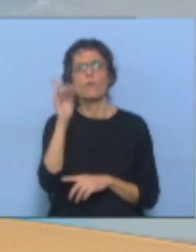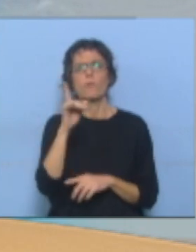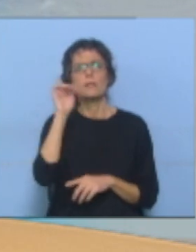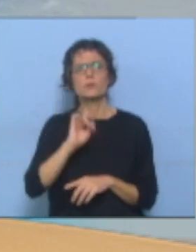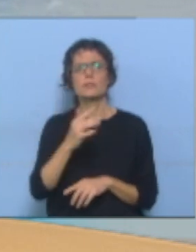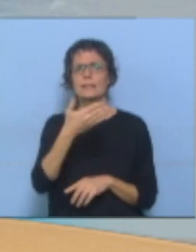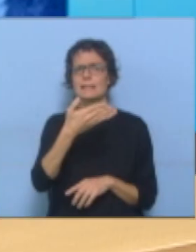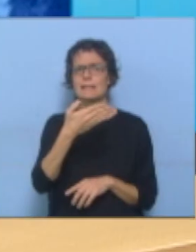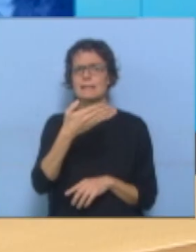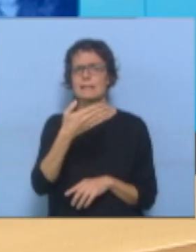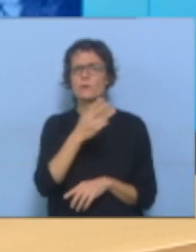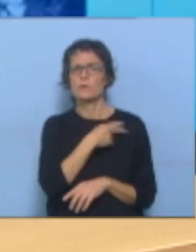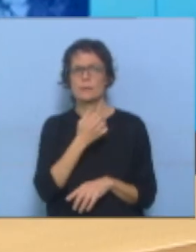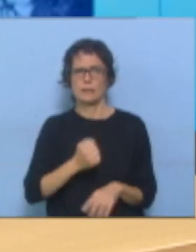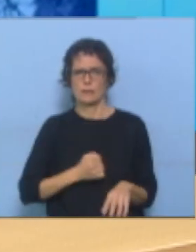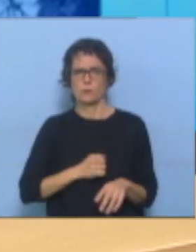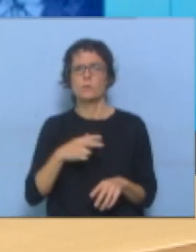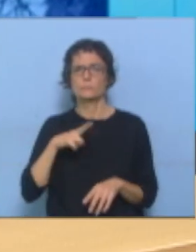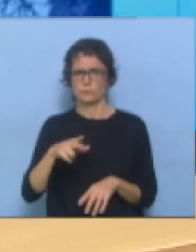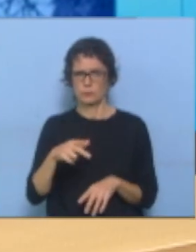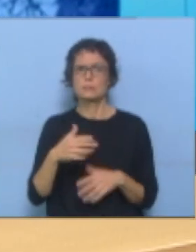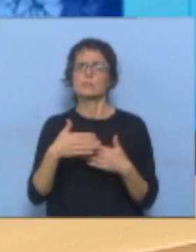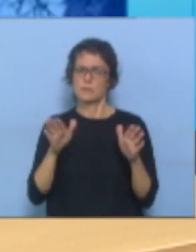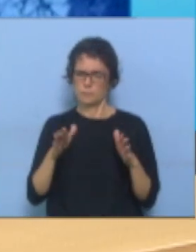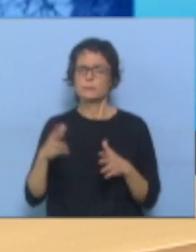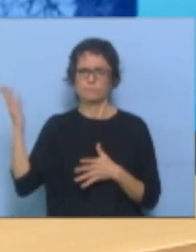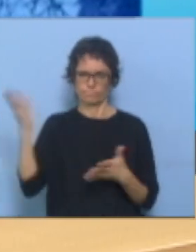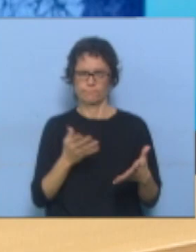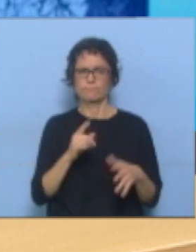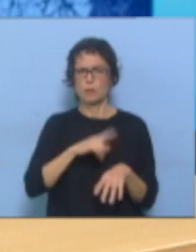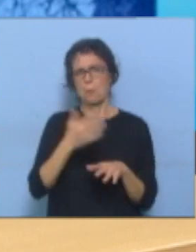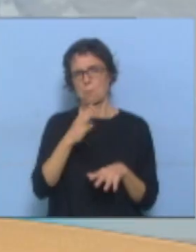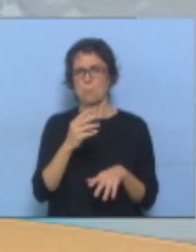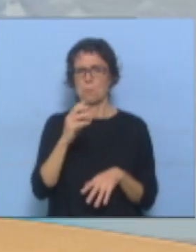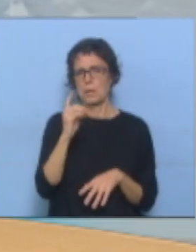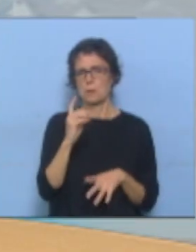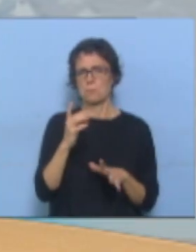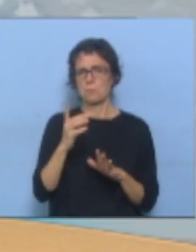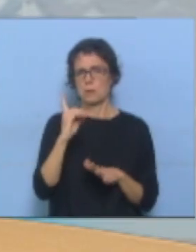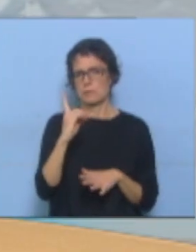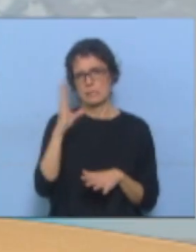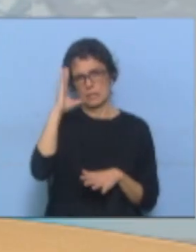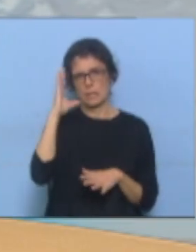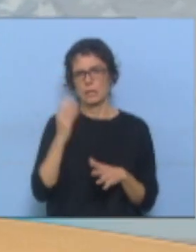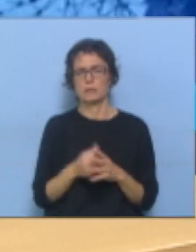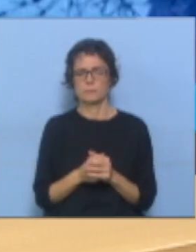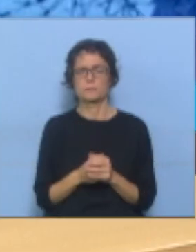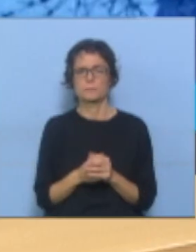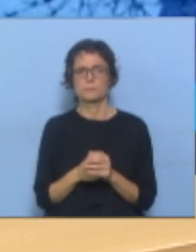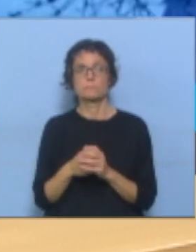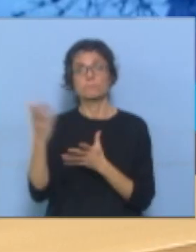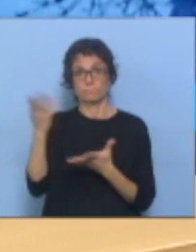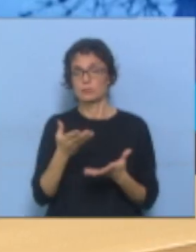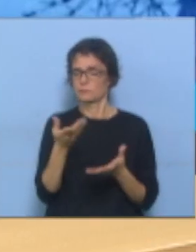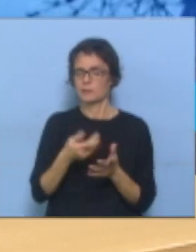Católica? Universidade Católica Portuguesa. Uma sessão aberta também? Uma sessão aberta também, por volta das 18 horas. Fica esse convite então e agradeço, Sr. Pedro Tavares,